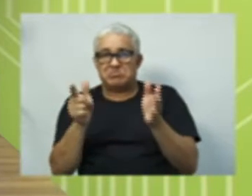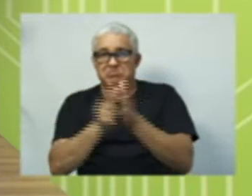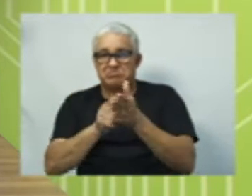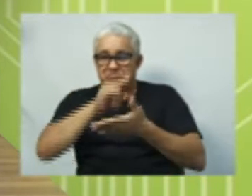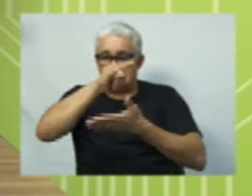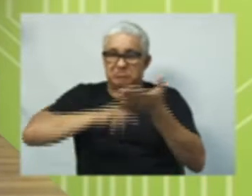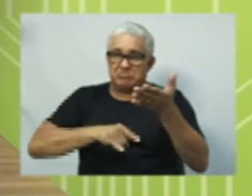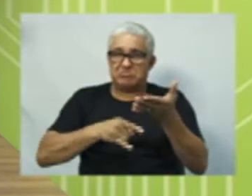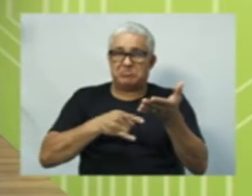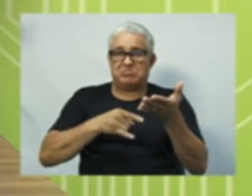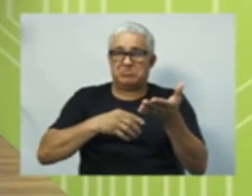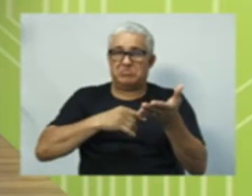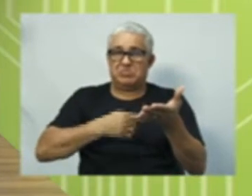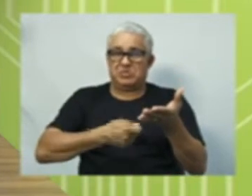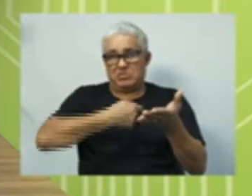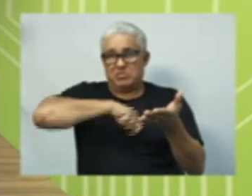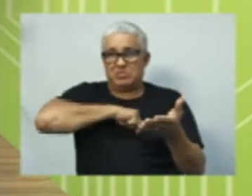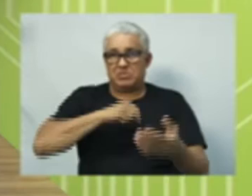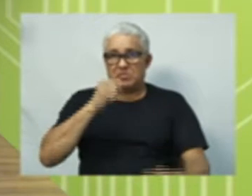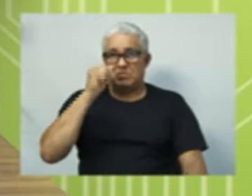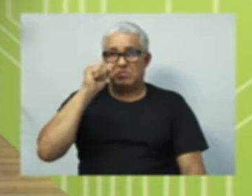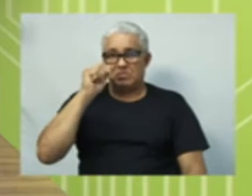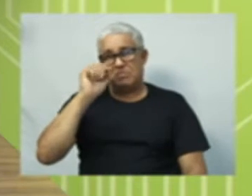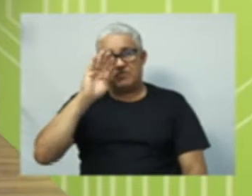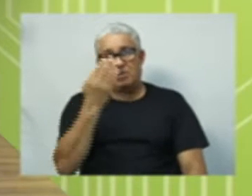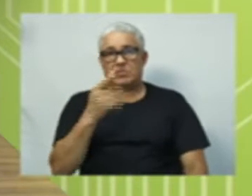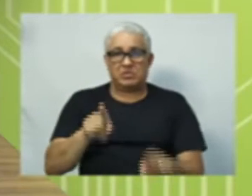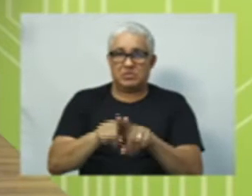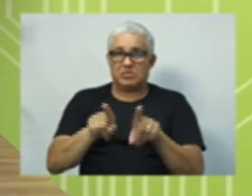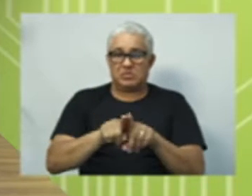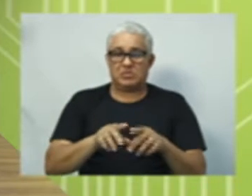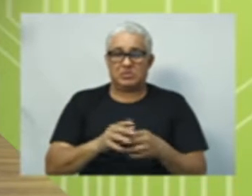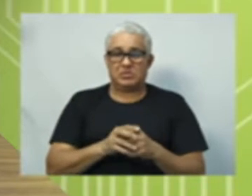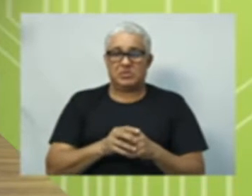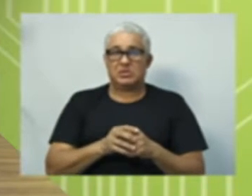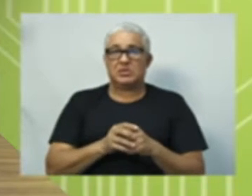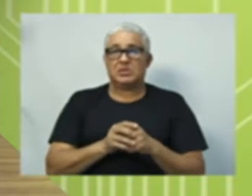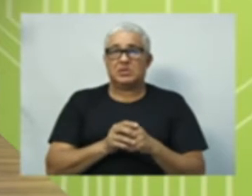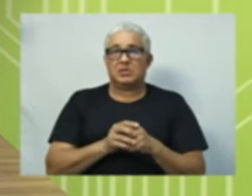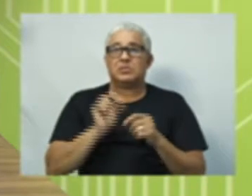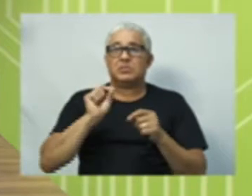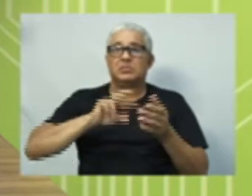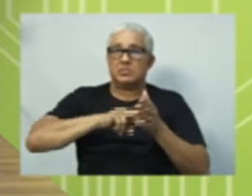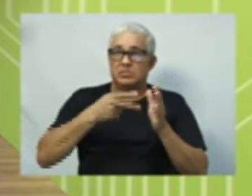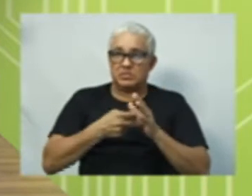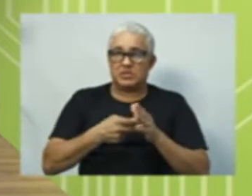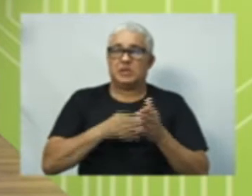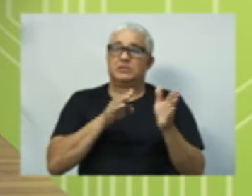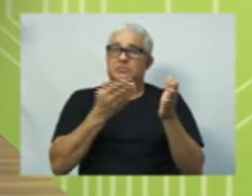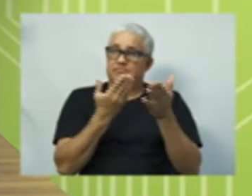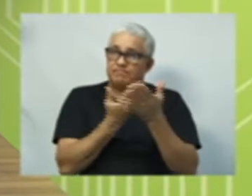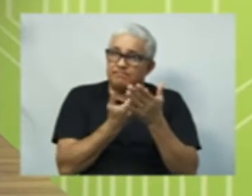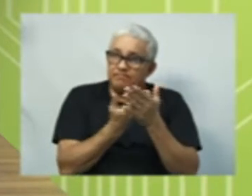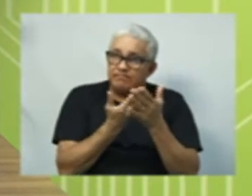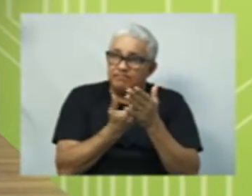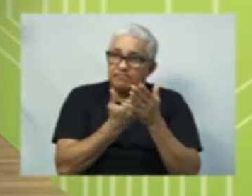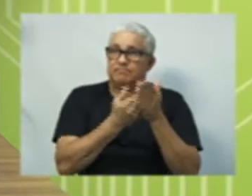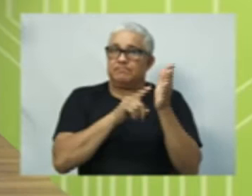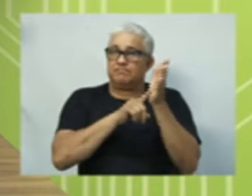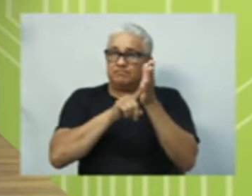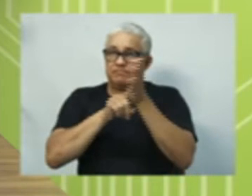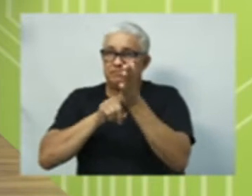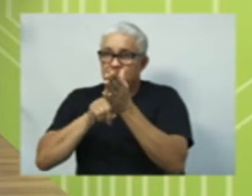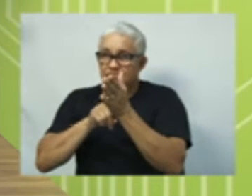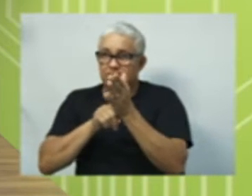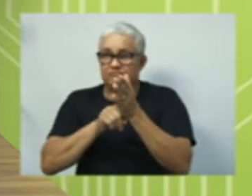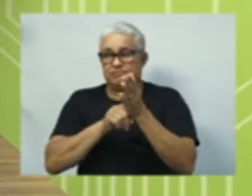isso que estamos falando. O planejamento tributário se refere ao quê? Se refere a estudarmos a situação